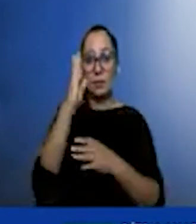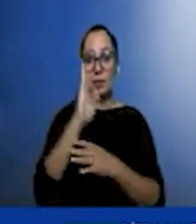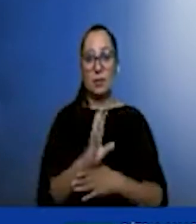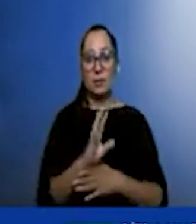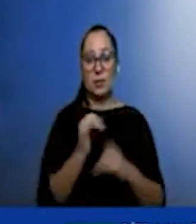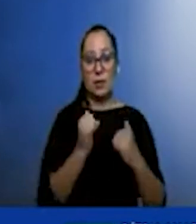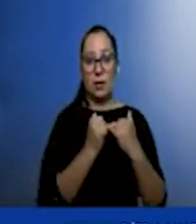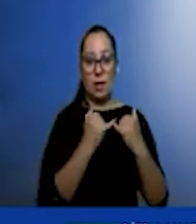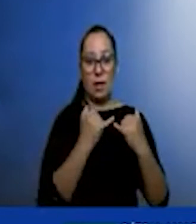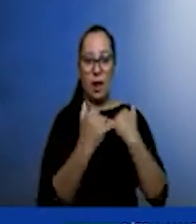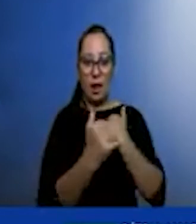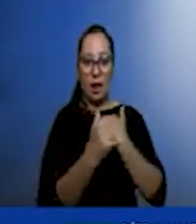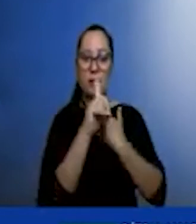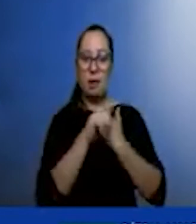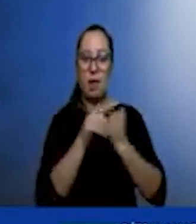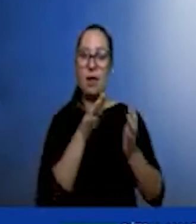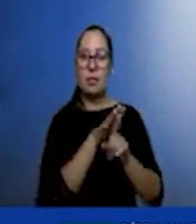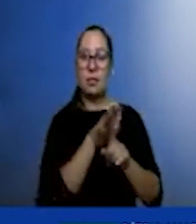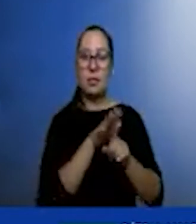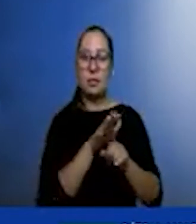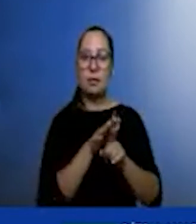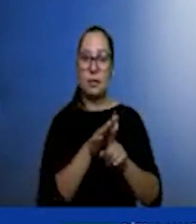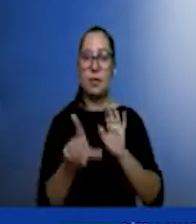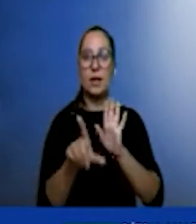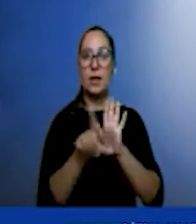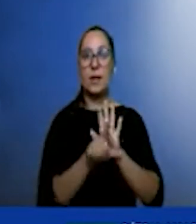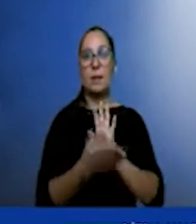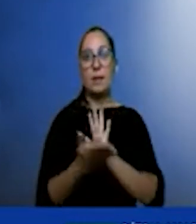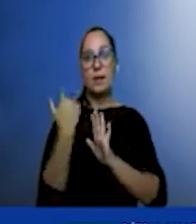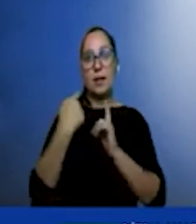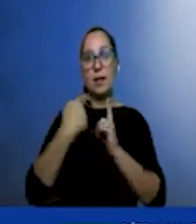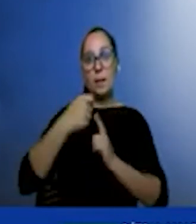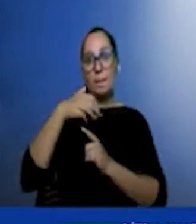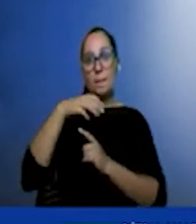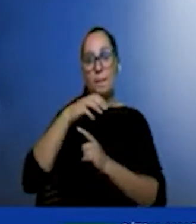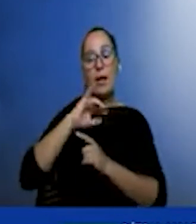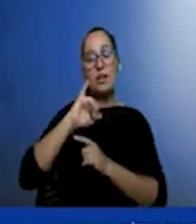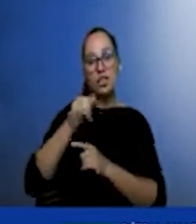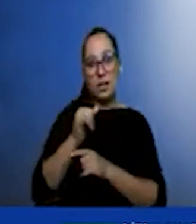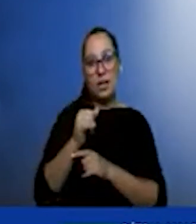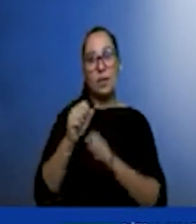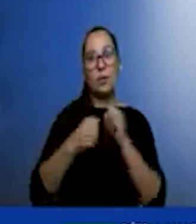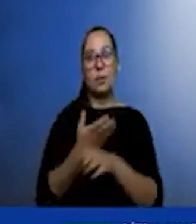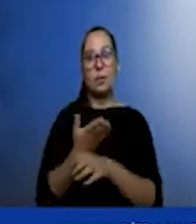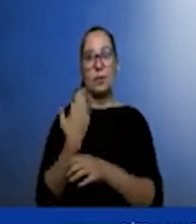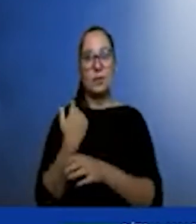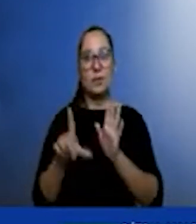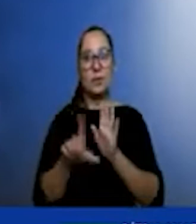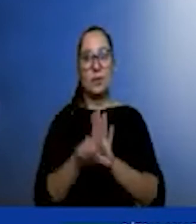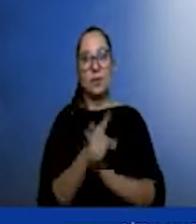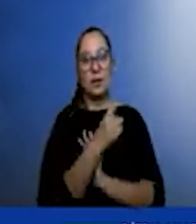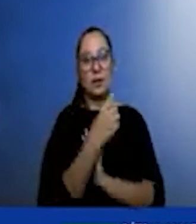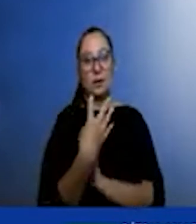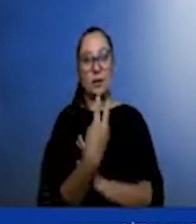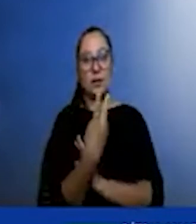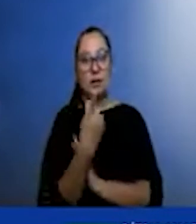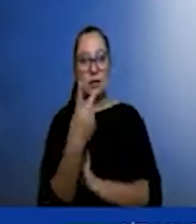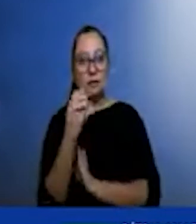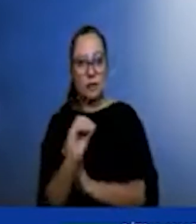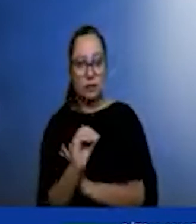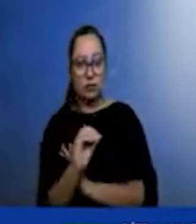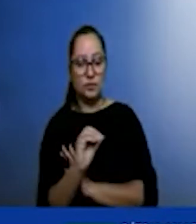uma demanda que foi trazida por uma lei lá em janeiro do ano passado, que é a Lei 14.120. Né? E isso